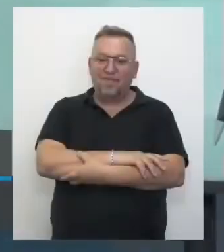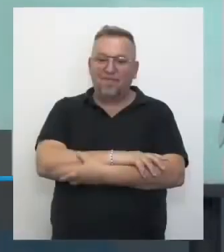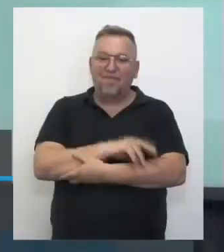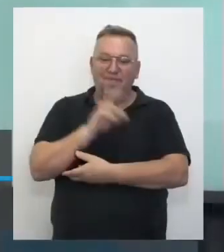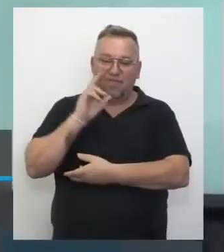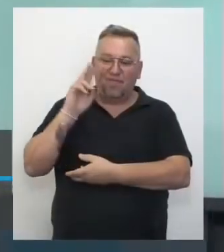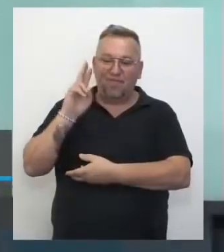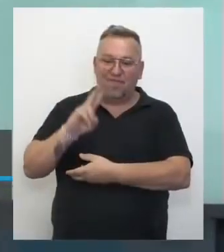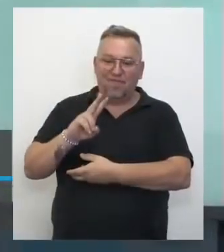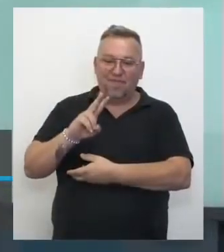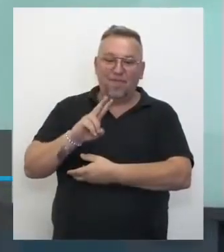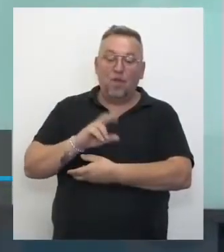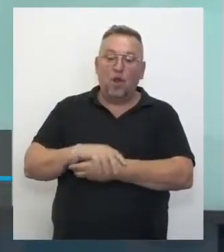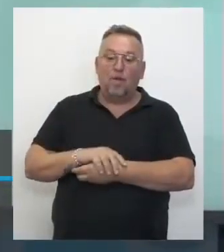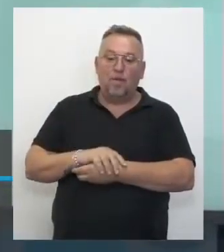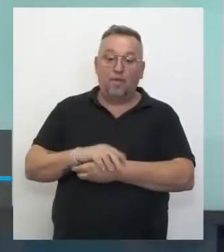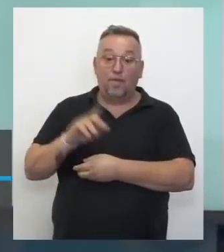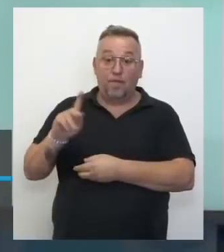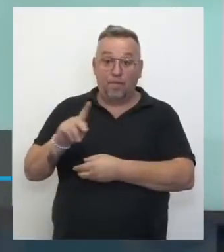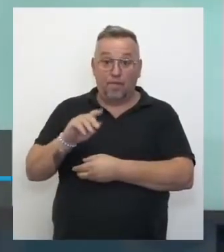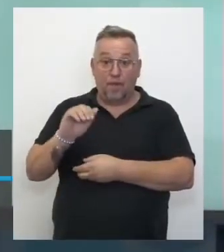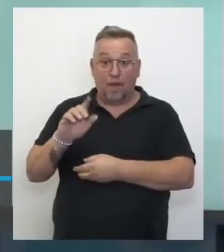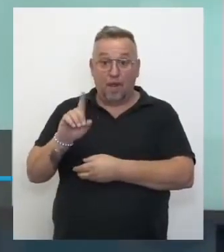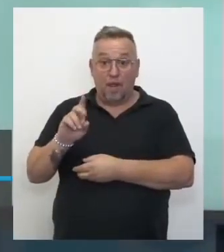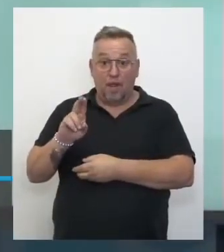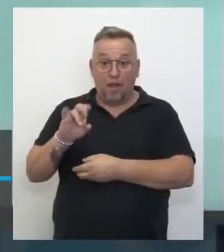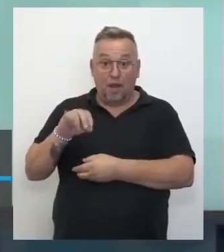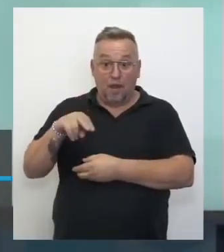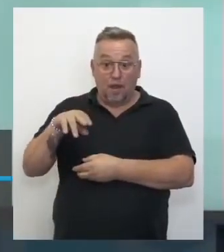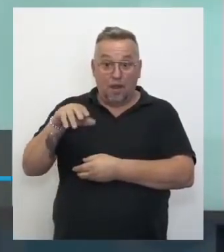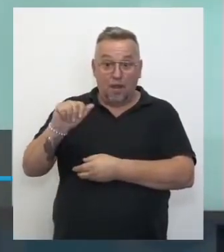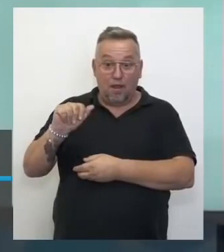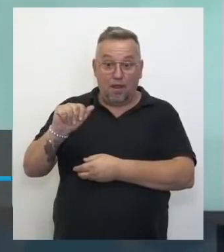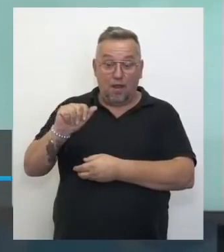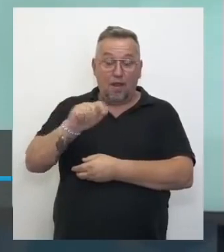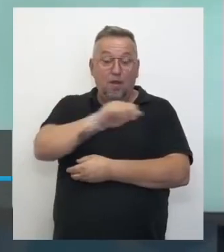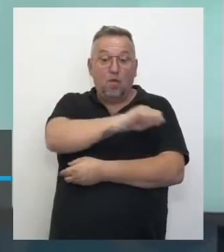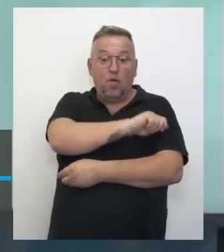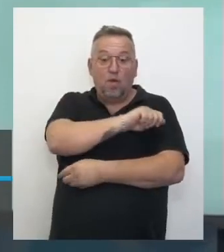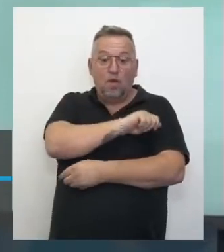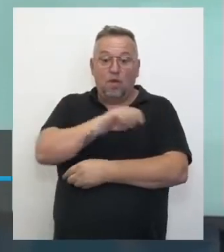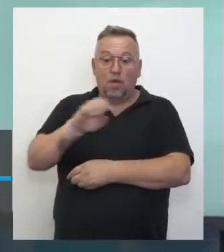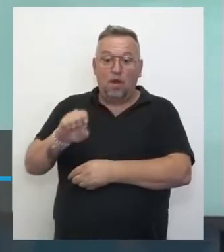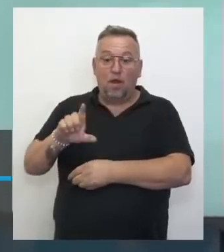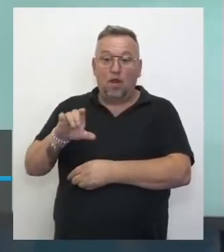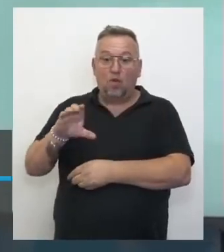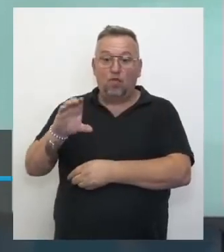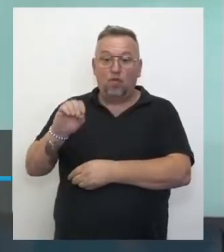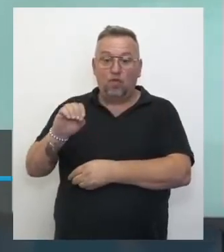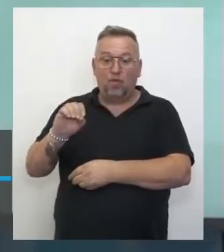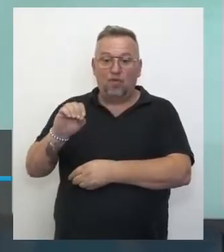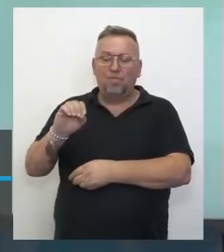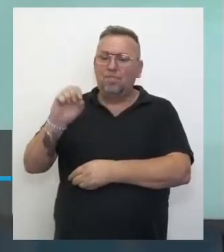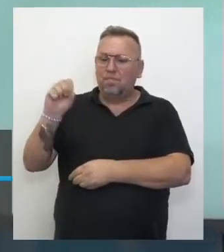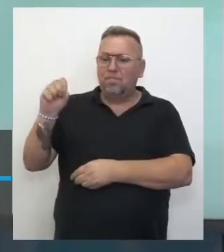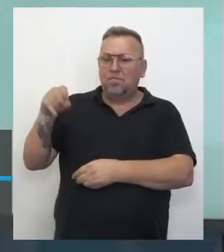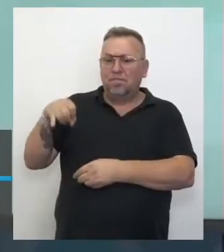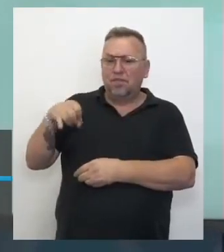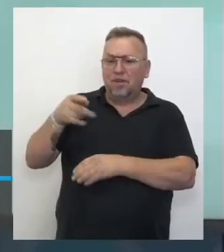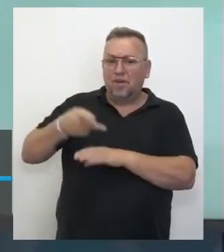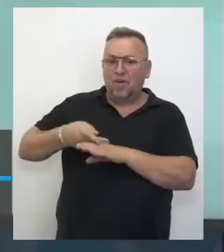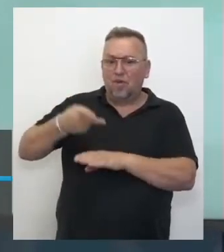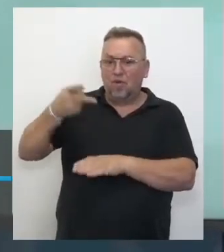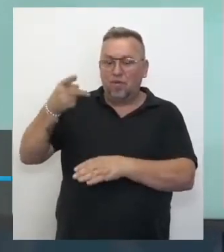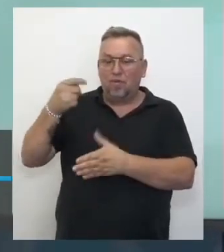Vamos lá então, a Pro Adriana e o seu aluno Elcio Anthony. Sim, é um prêmio